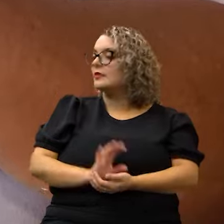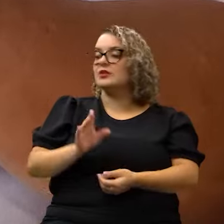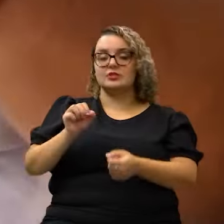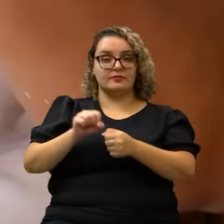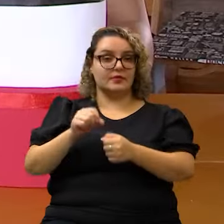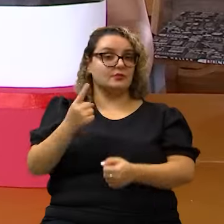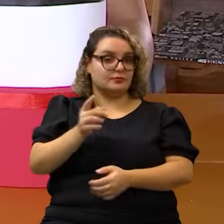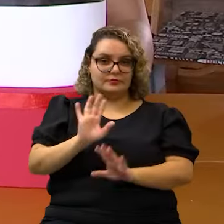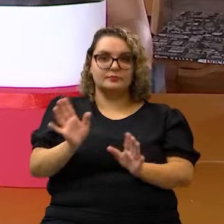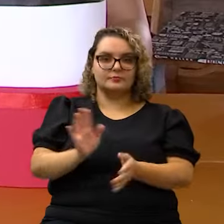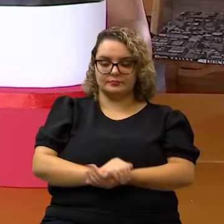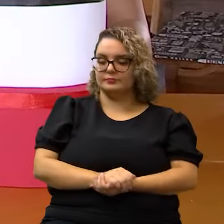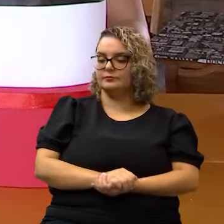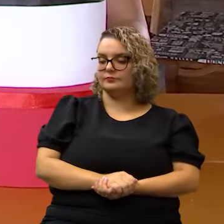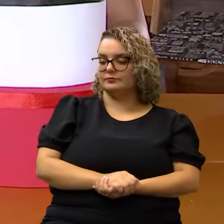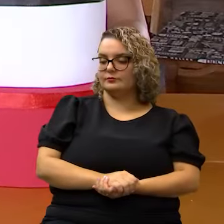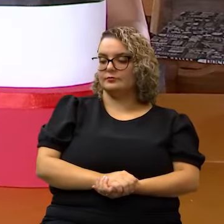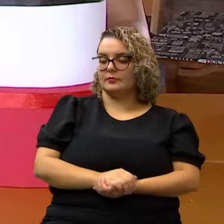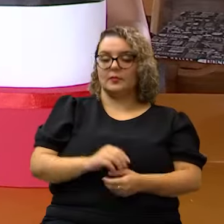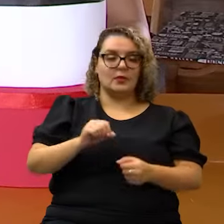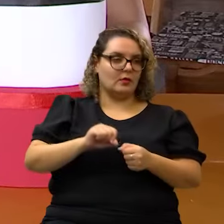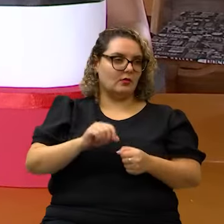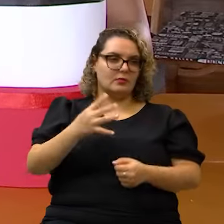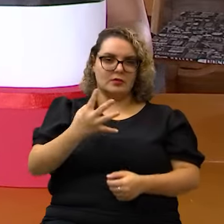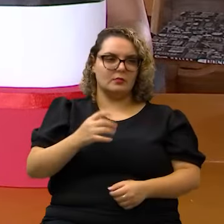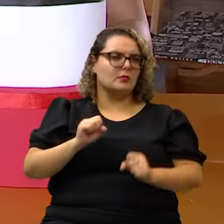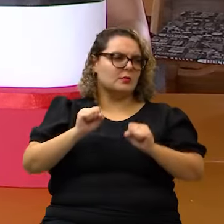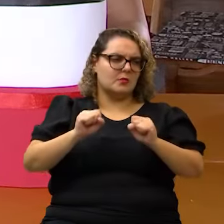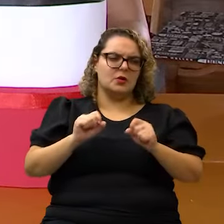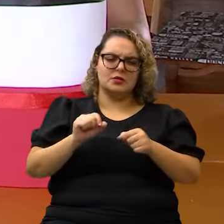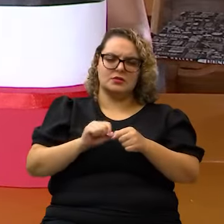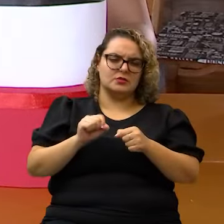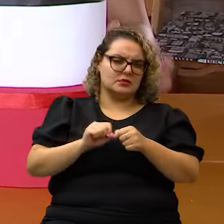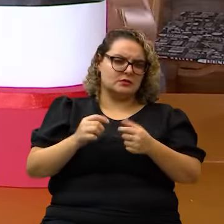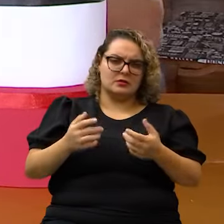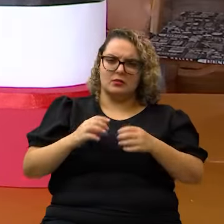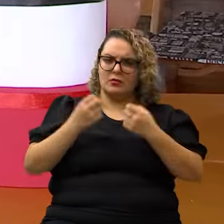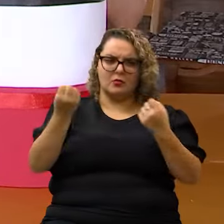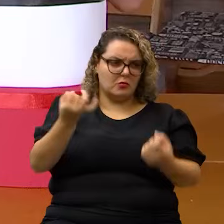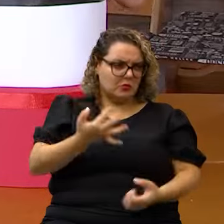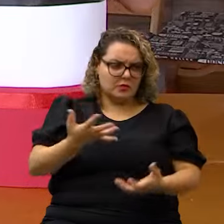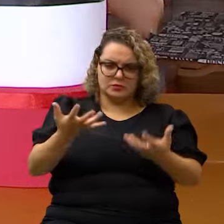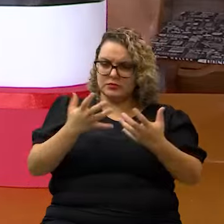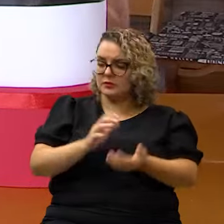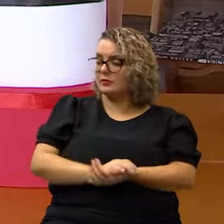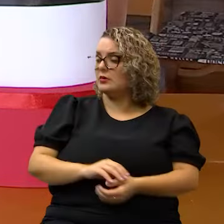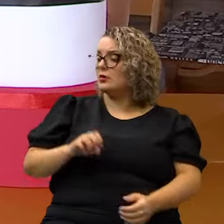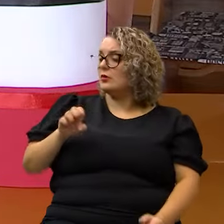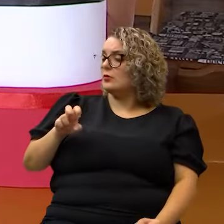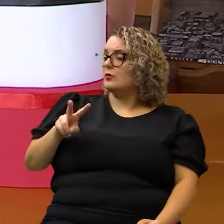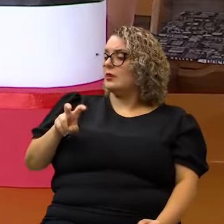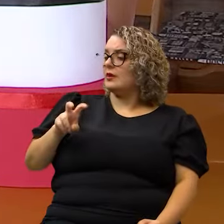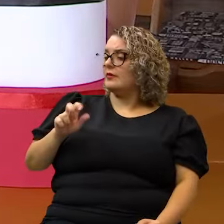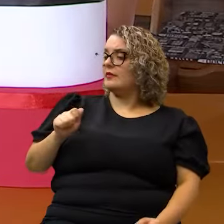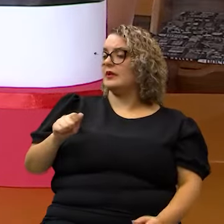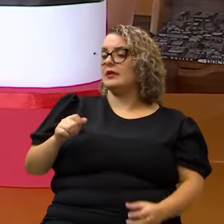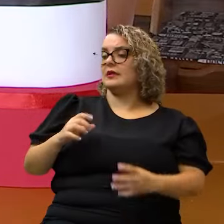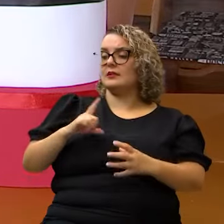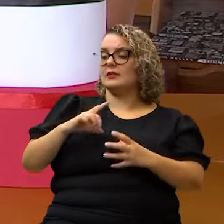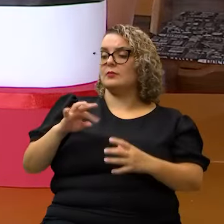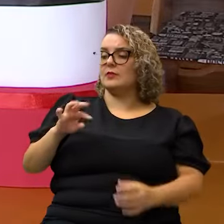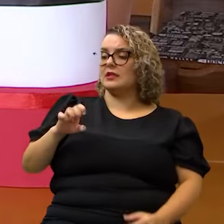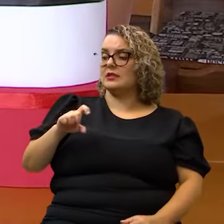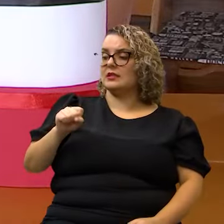um? Já foi feito um. Aqui eu fiz 4, mas você pode fazer mais, do jeito que você quiser. E esse EVA aqui tem uma